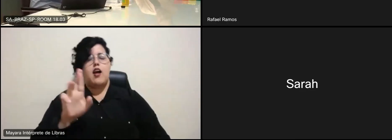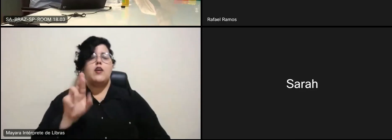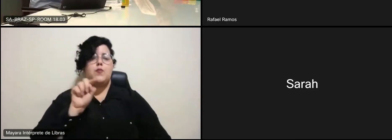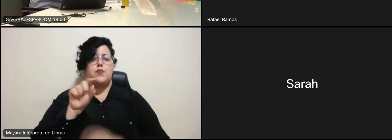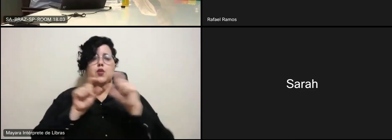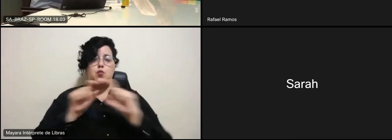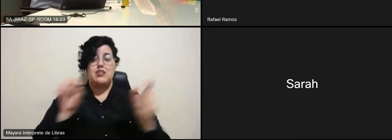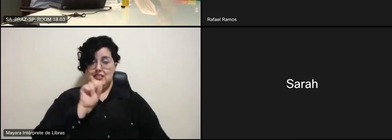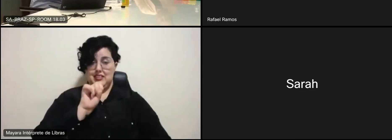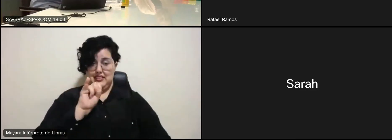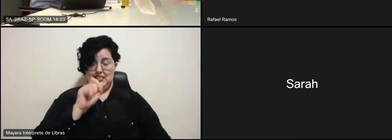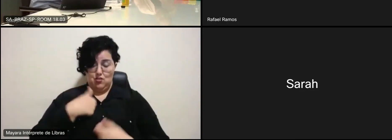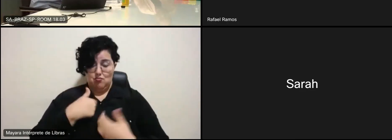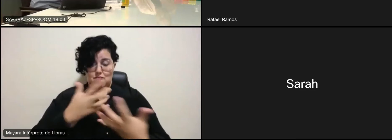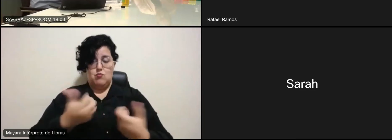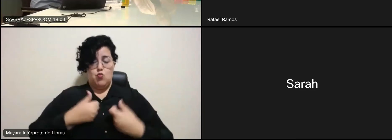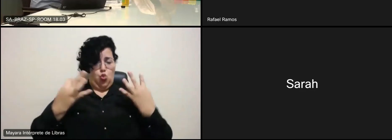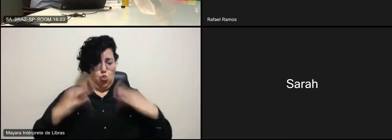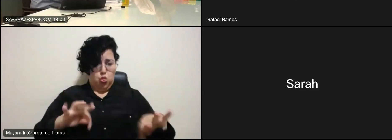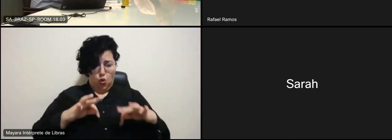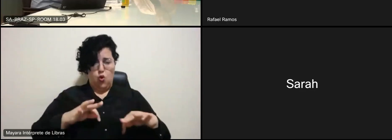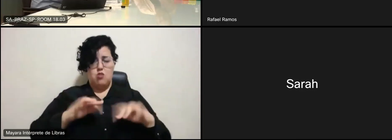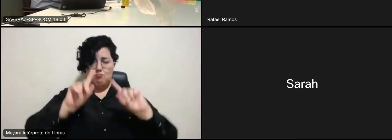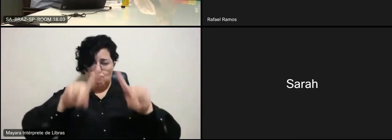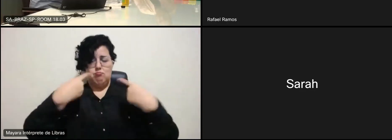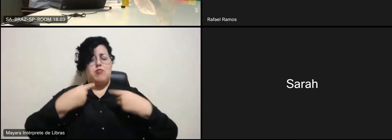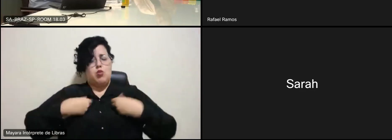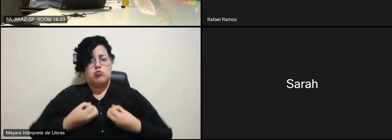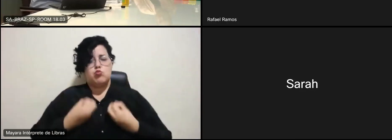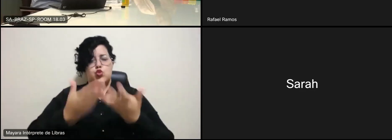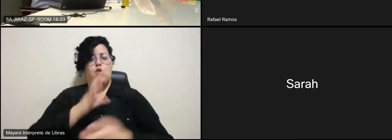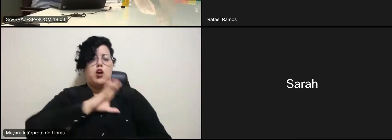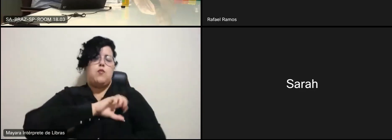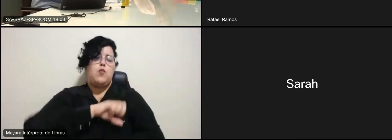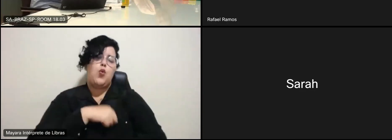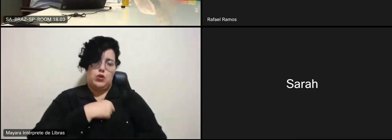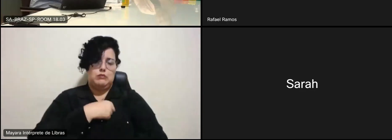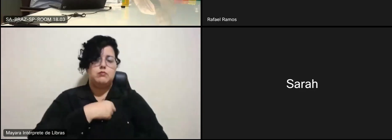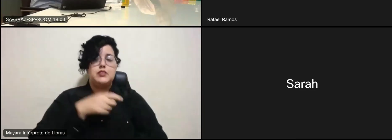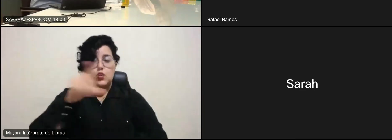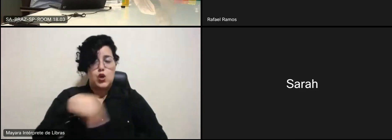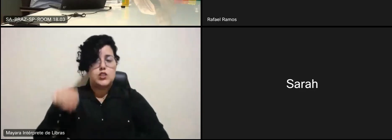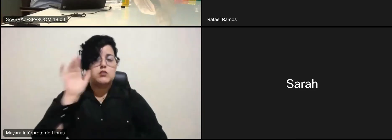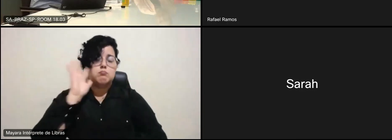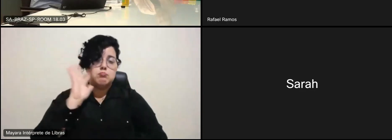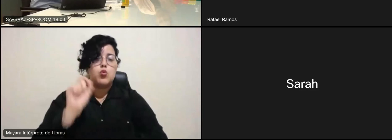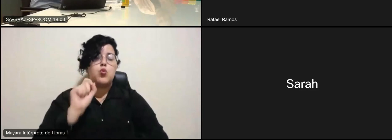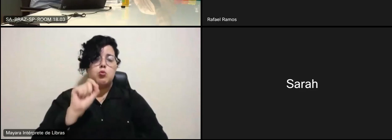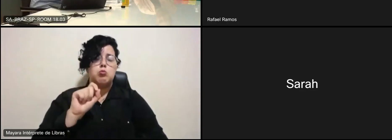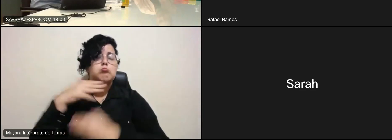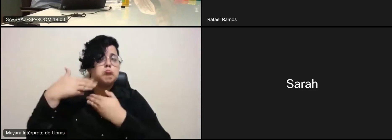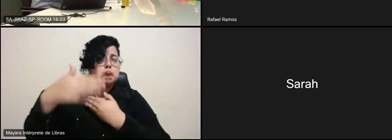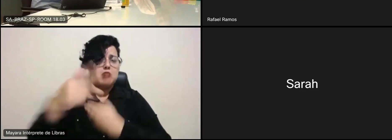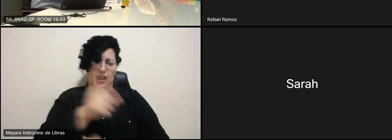se eu recebo dor, eu te devolvo amor. Mas aí eu queria fazer uma pergunta, deixar essa pergunta no ar. Até quando a